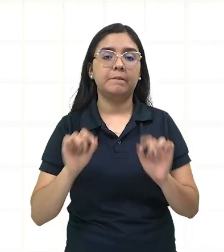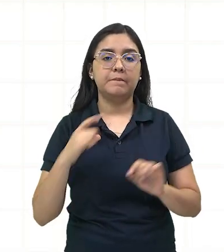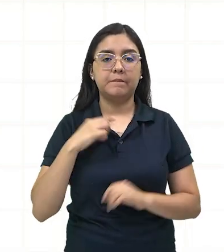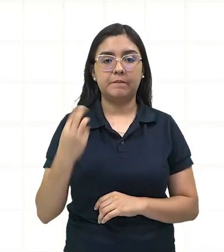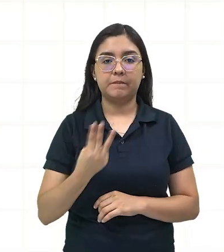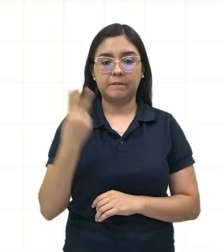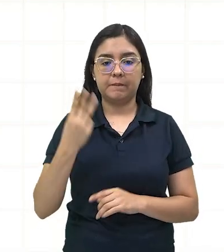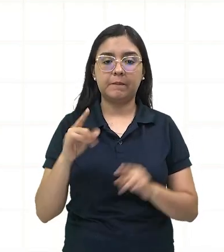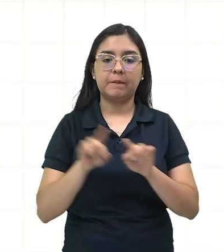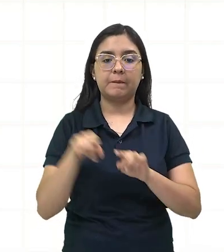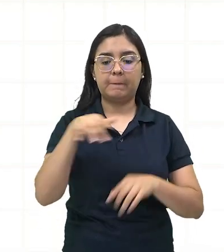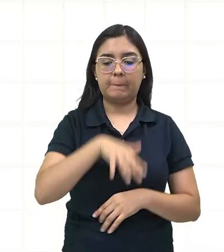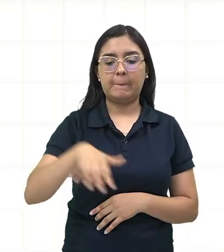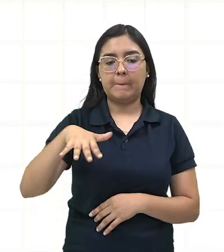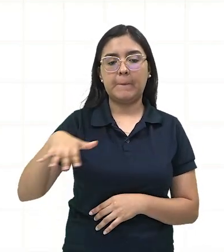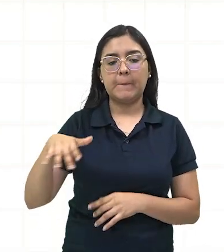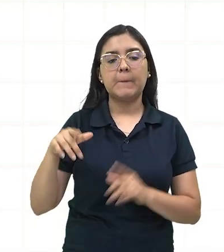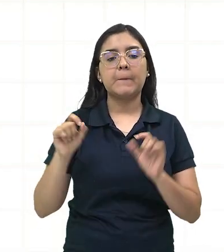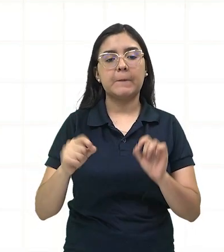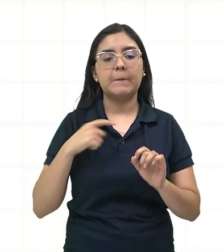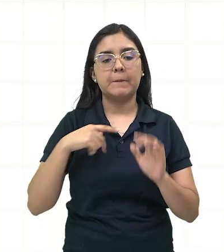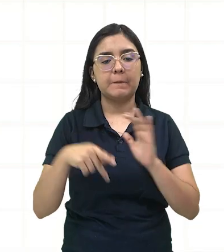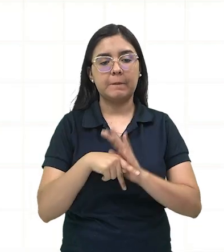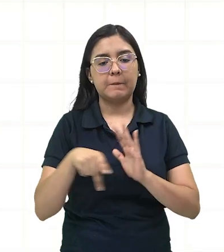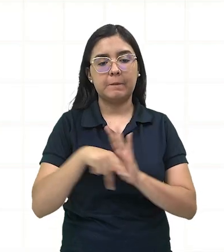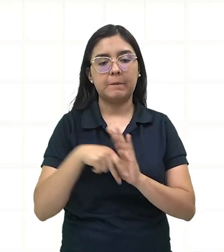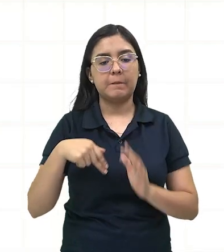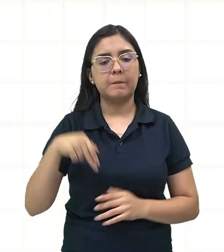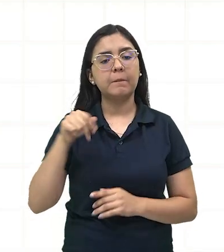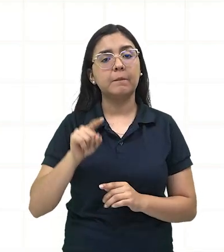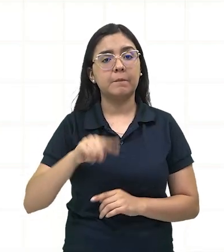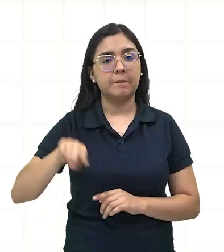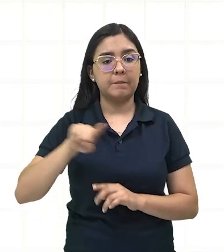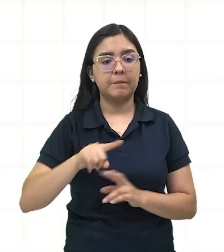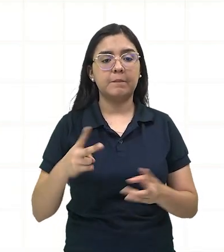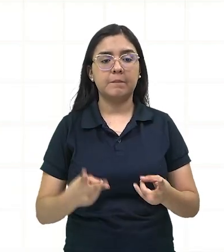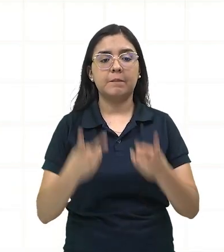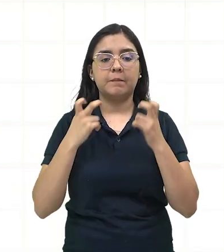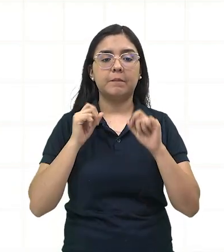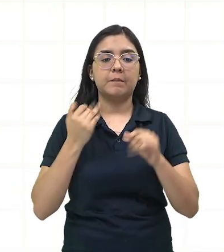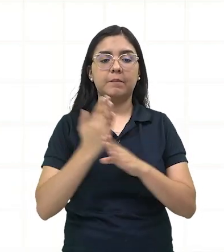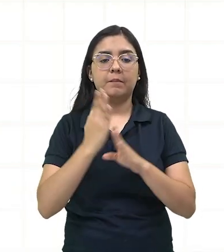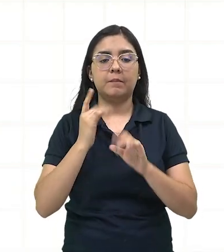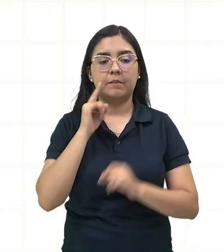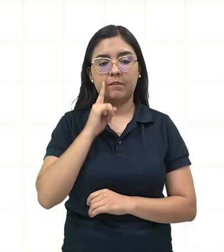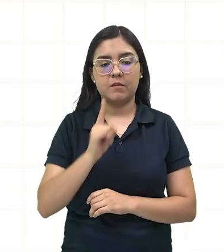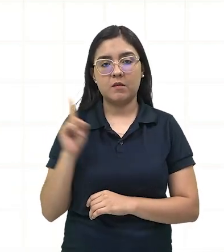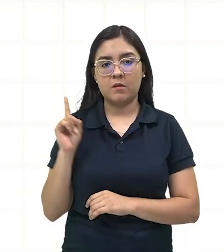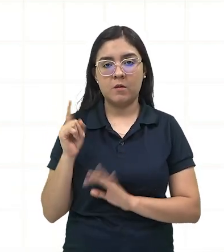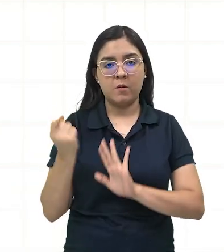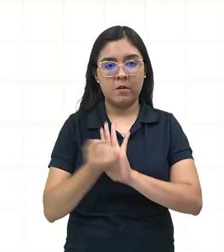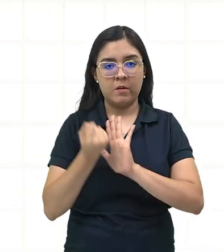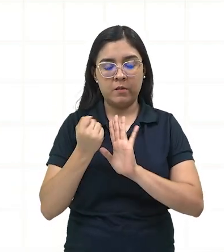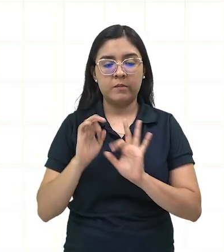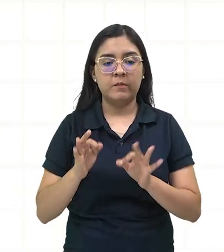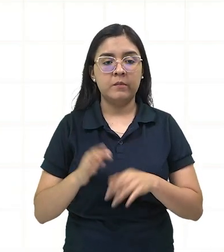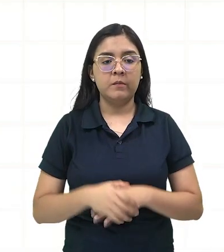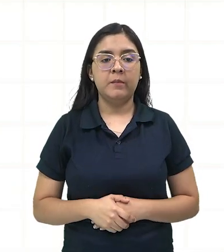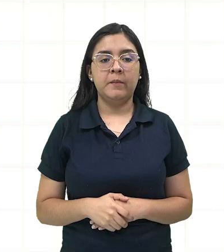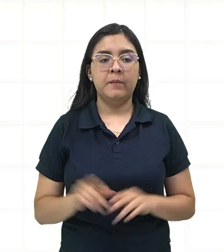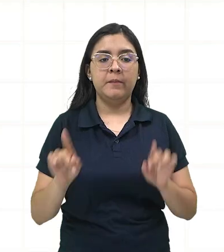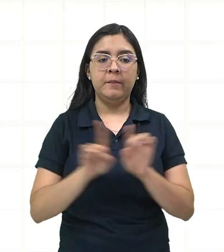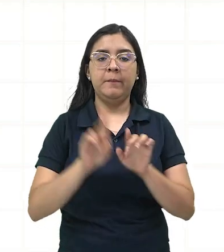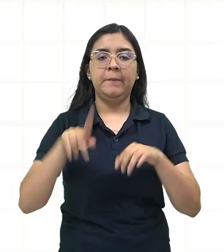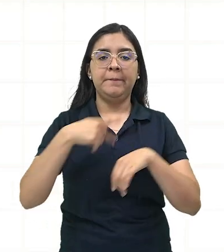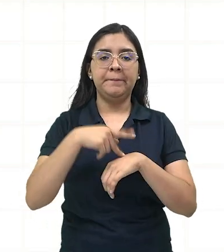3 territórios, como territórios do Noroeste, que vocês vão achar aqui nessa região, tá bom? O país